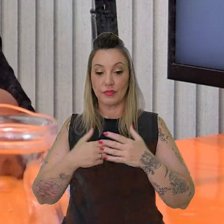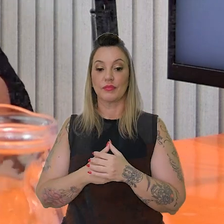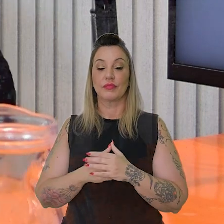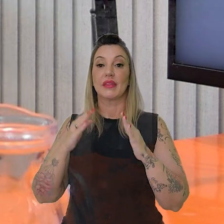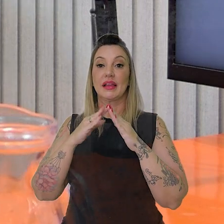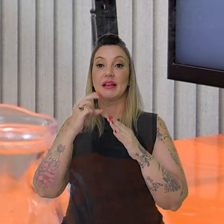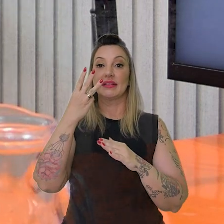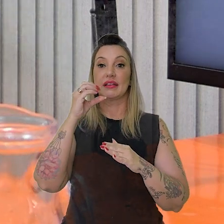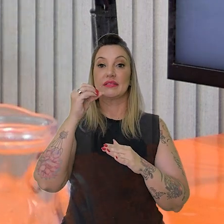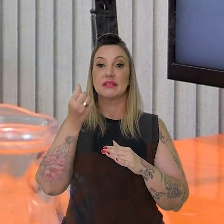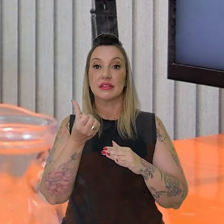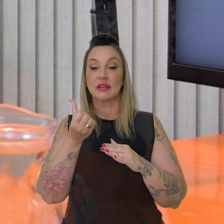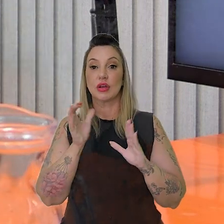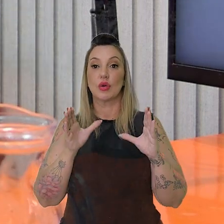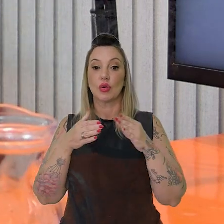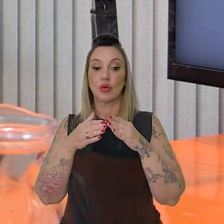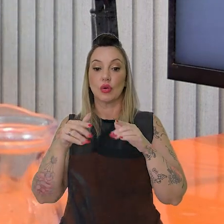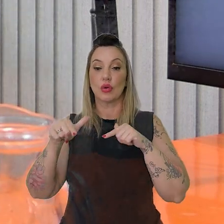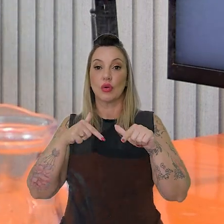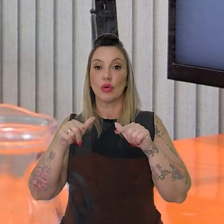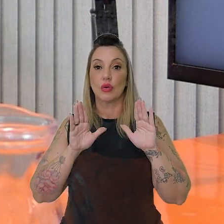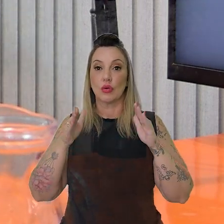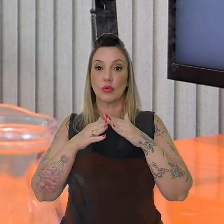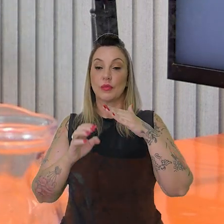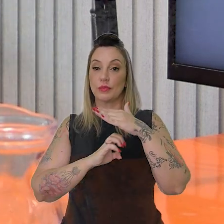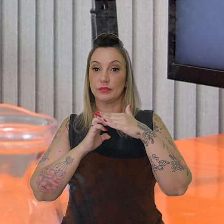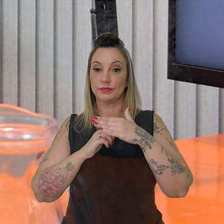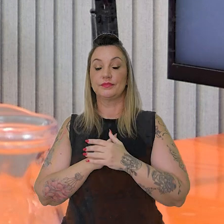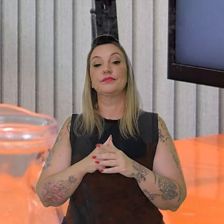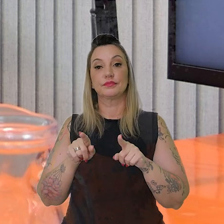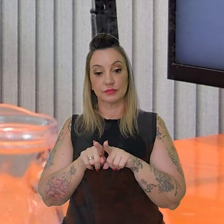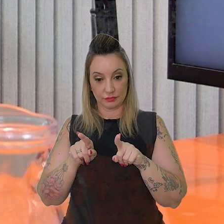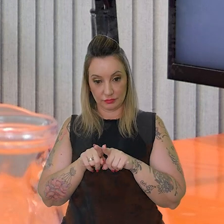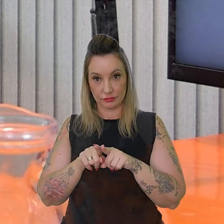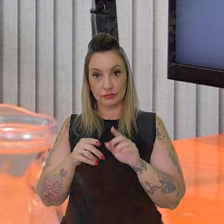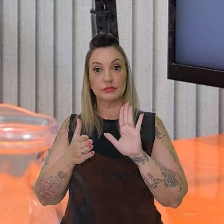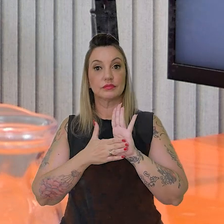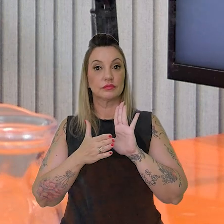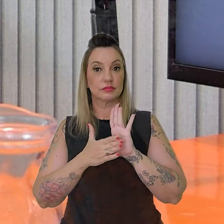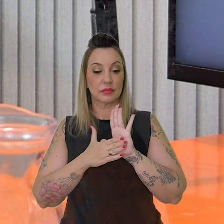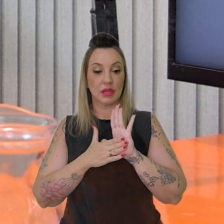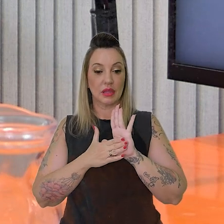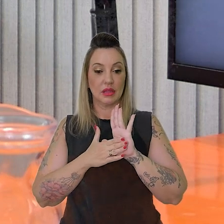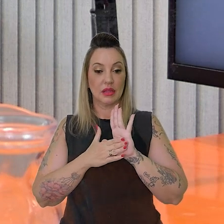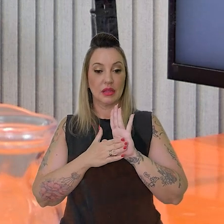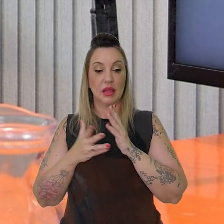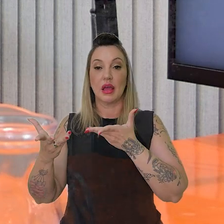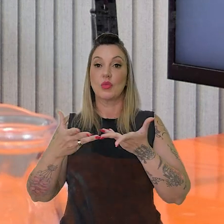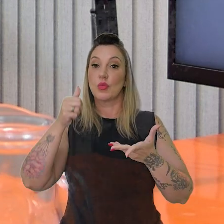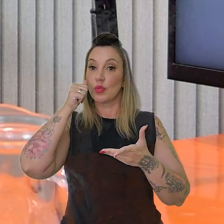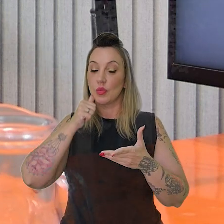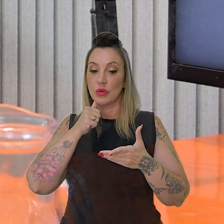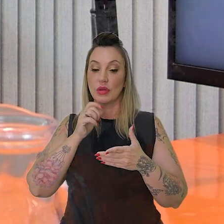Claro a casa 306 é um cwork focado em empreendedores e também tem uma proposta segundas-feiras de